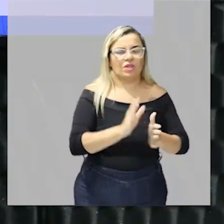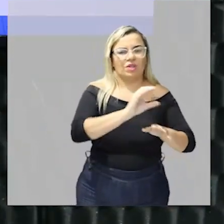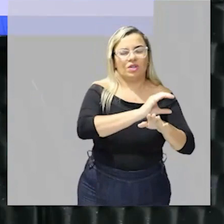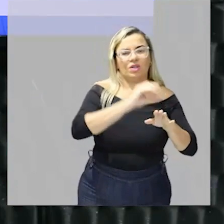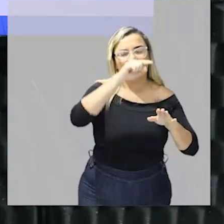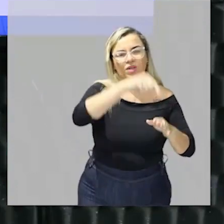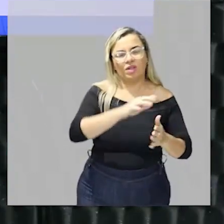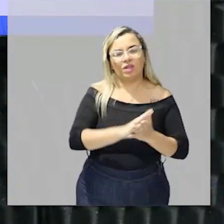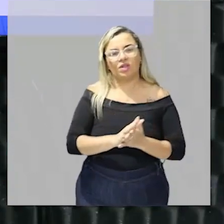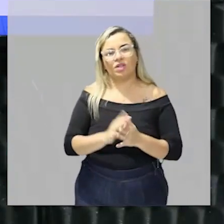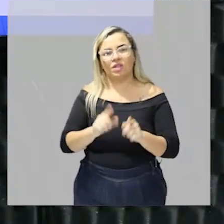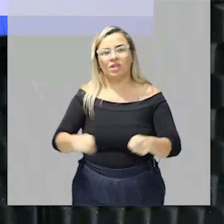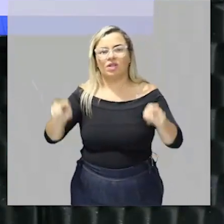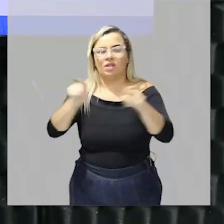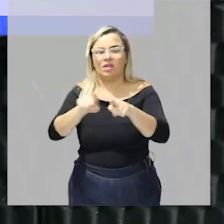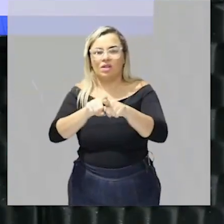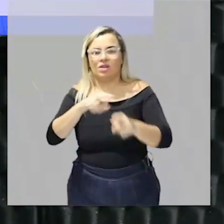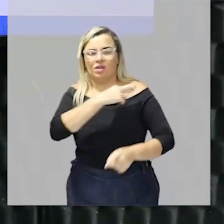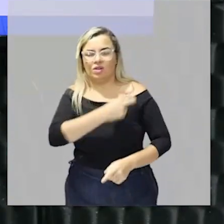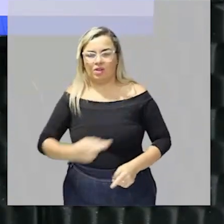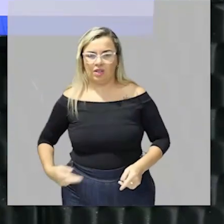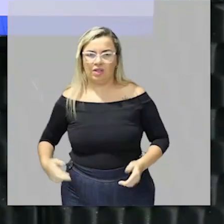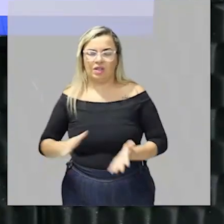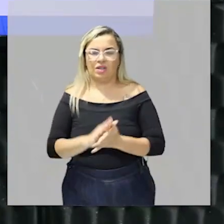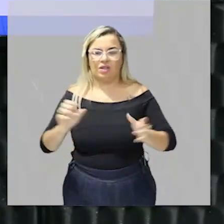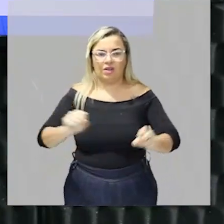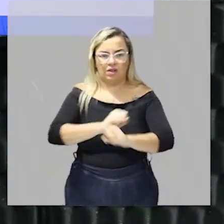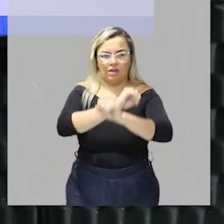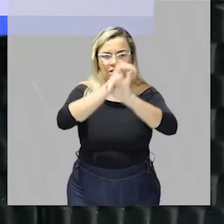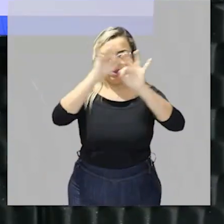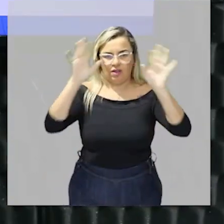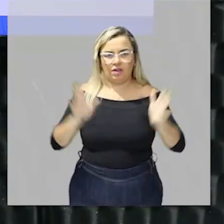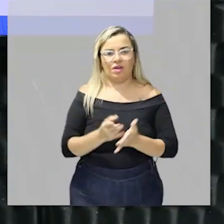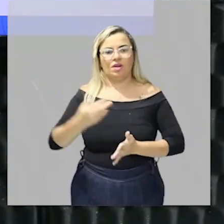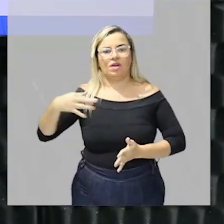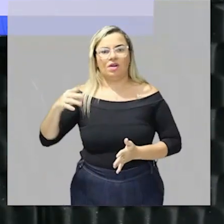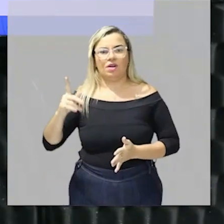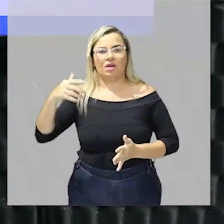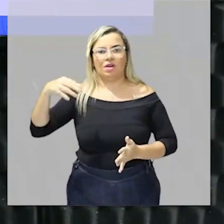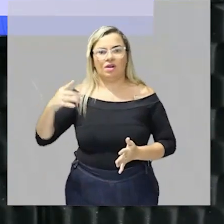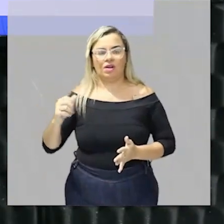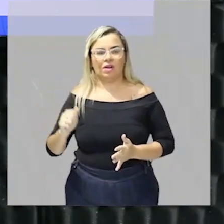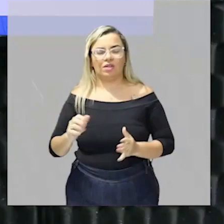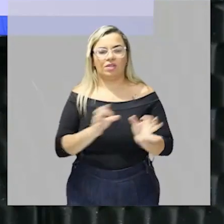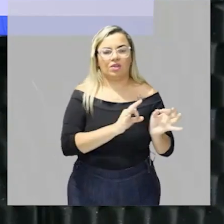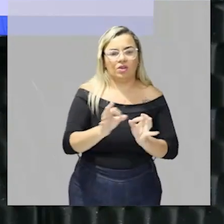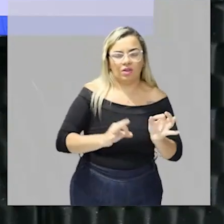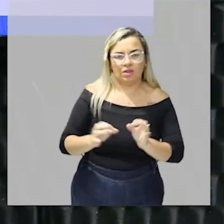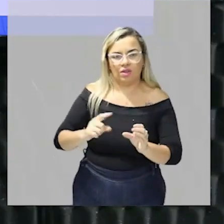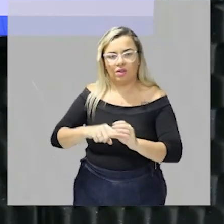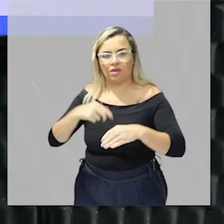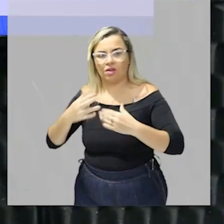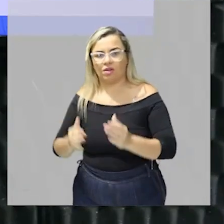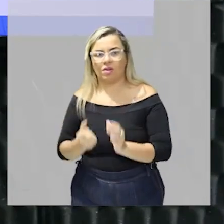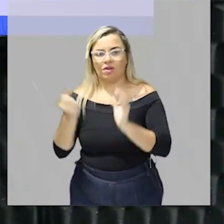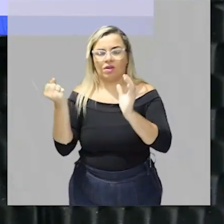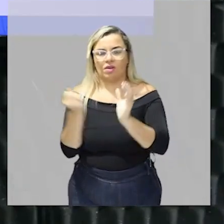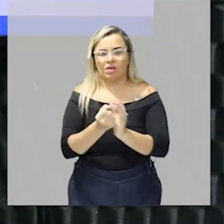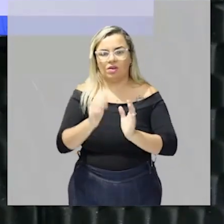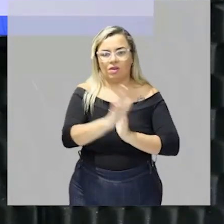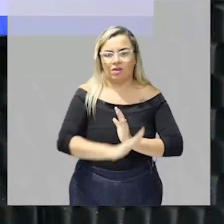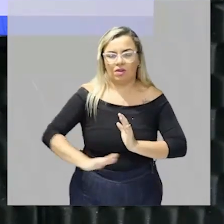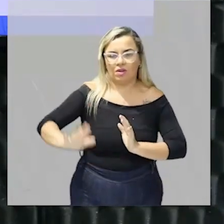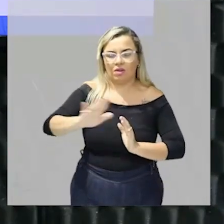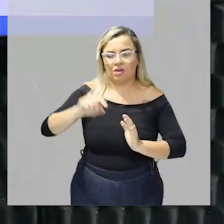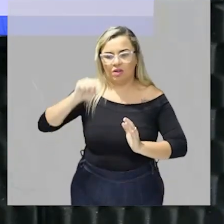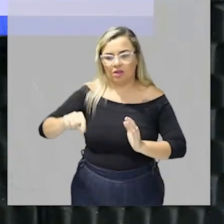constitucionalistas, republicanos. Lógico, as brigadas são coordenadas pelo comunismo. É a luta internacional contra o fascismo